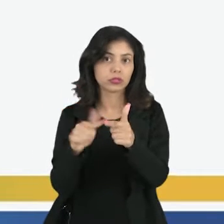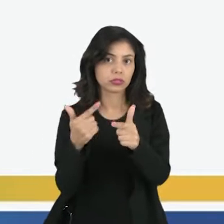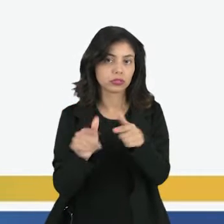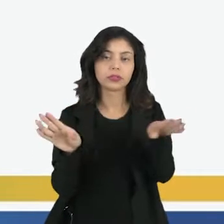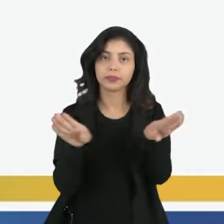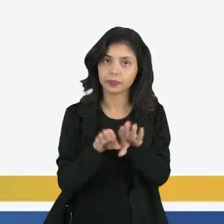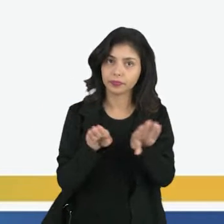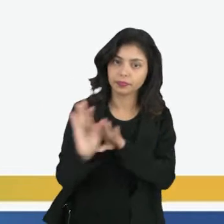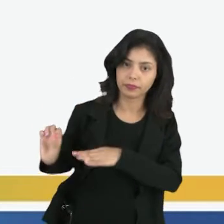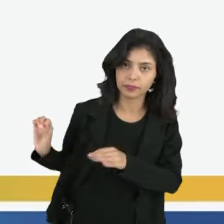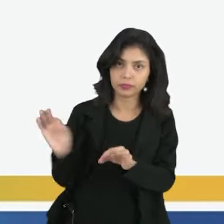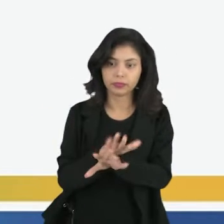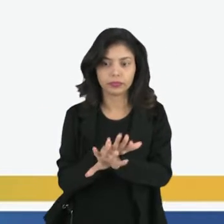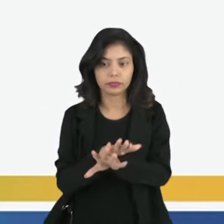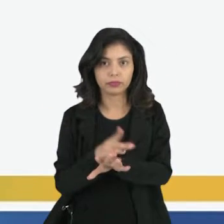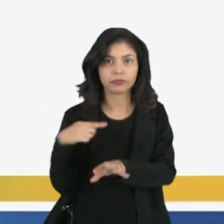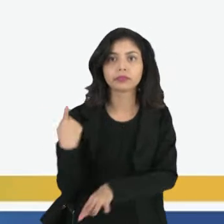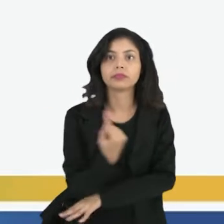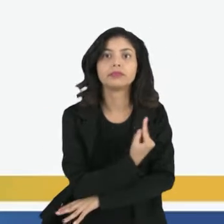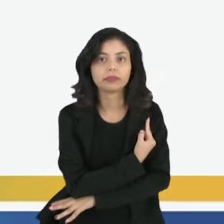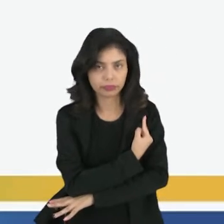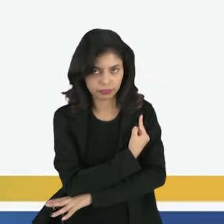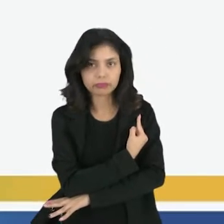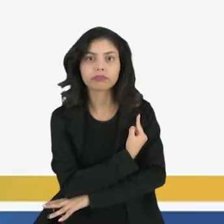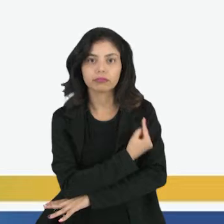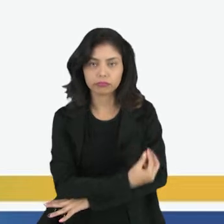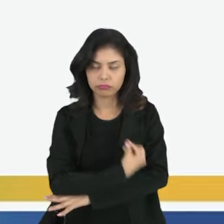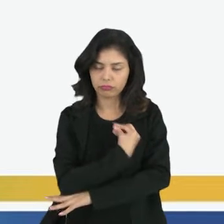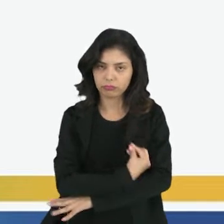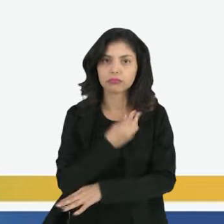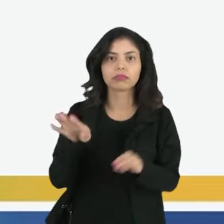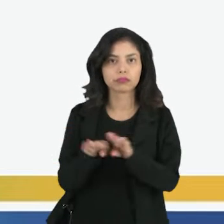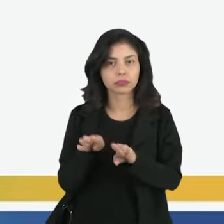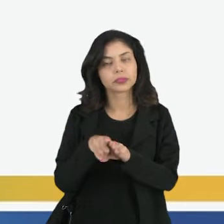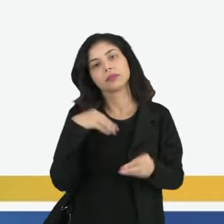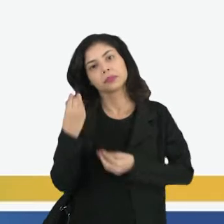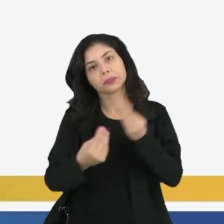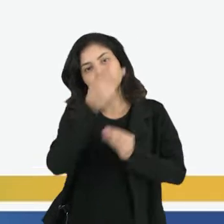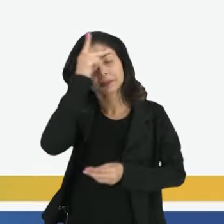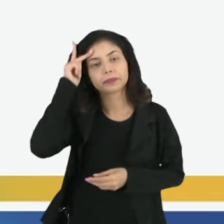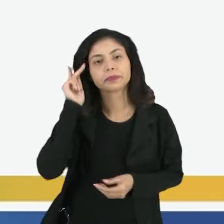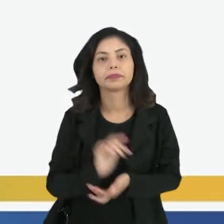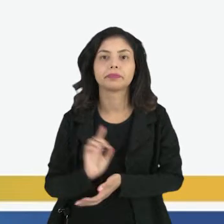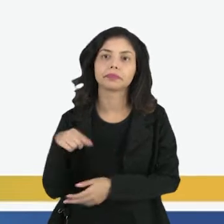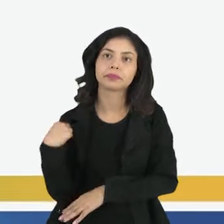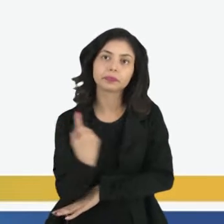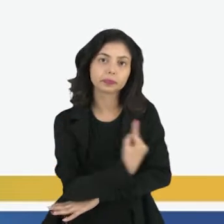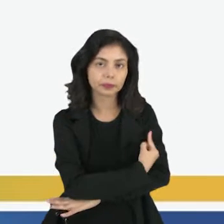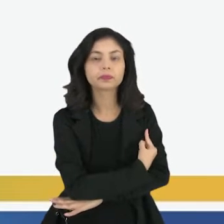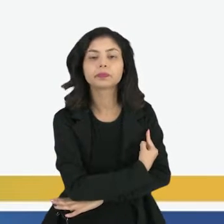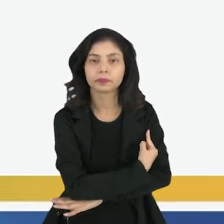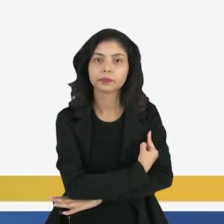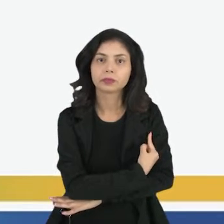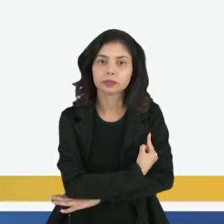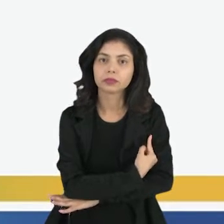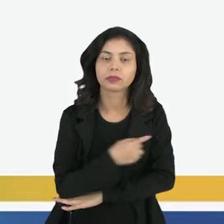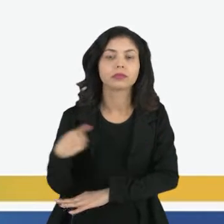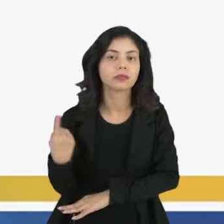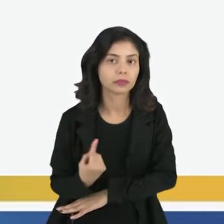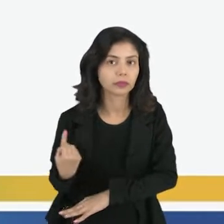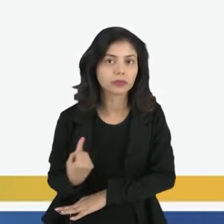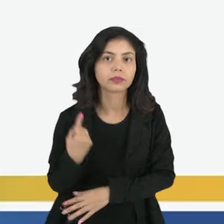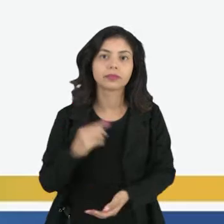se prejudicamos o mar, se prejudicamos os igarapés, os rios, as florestas